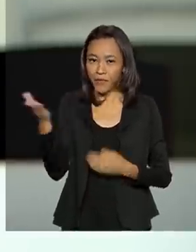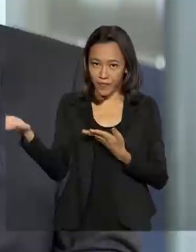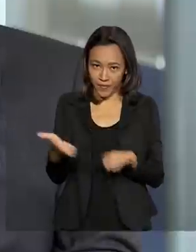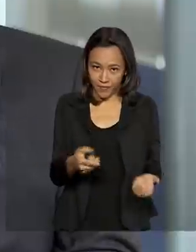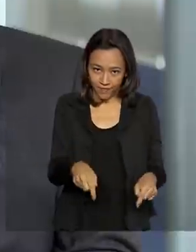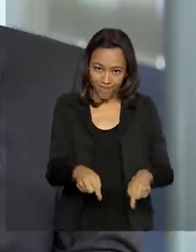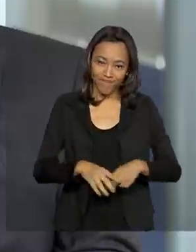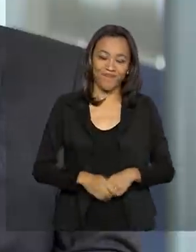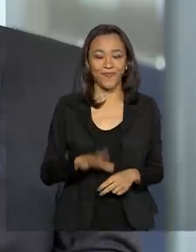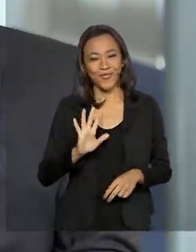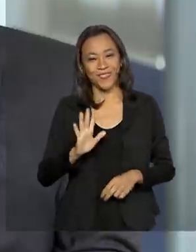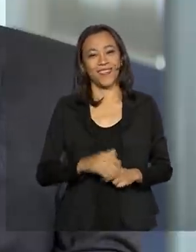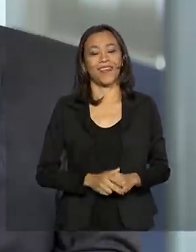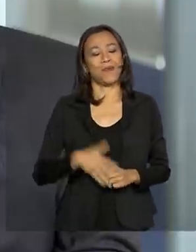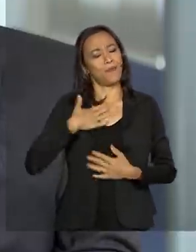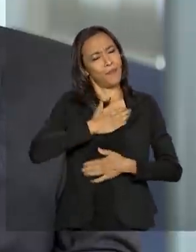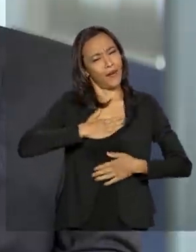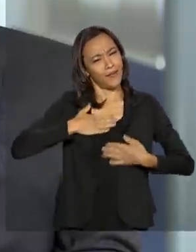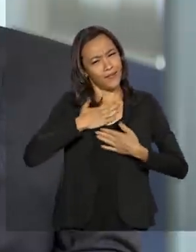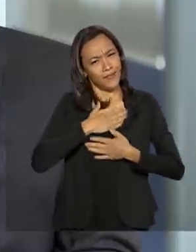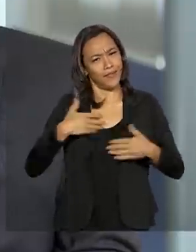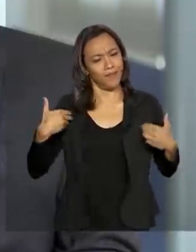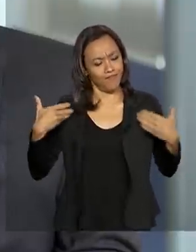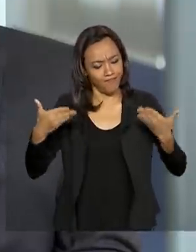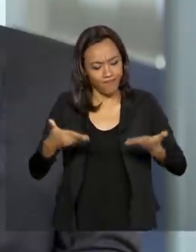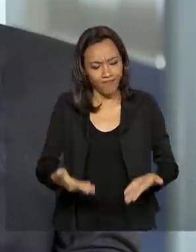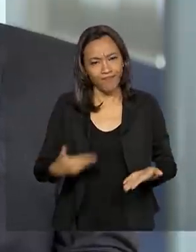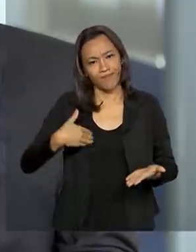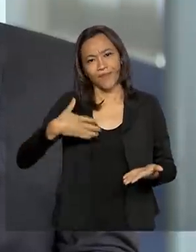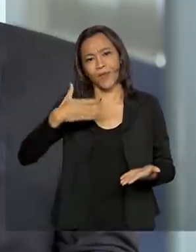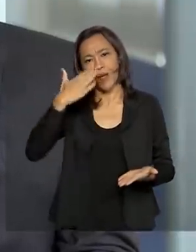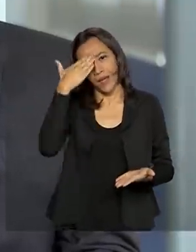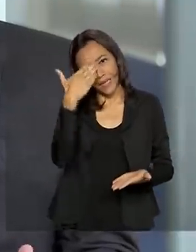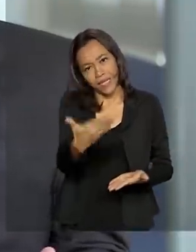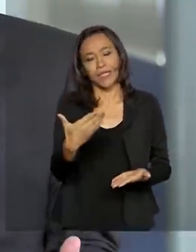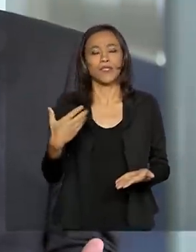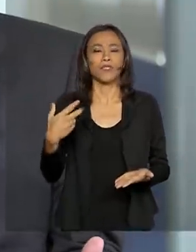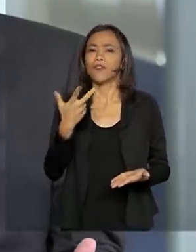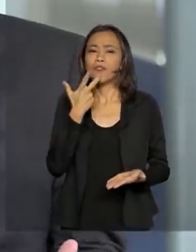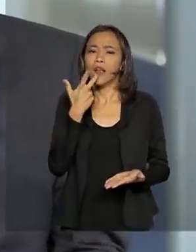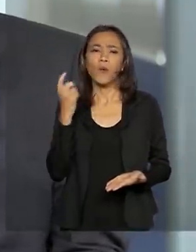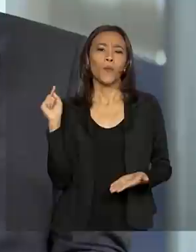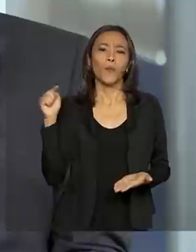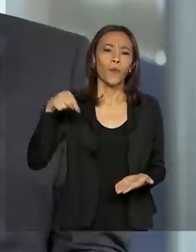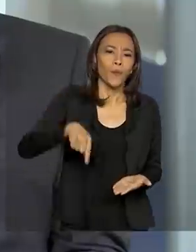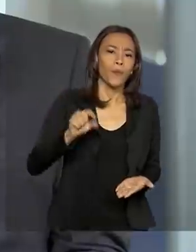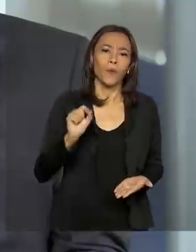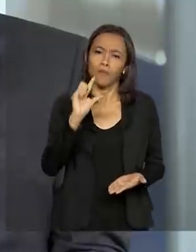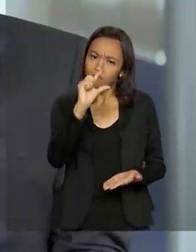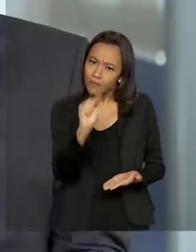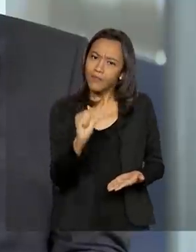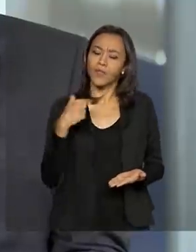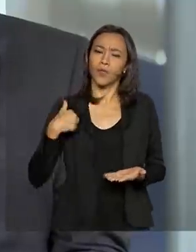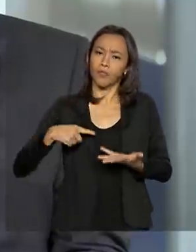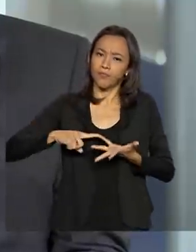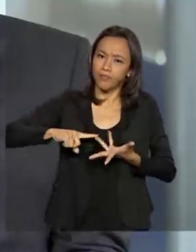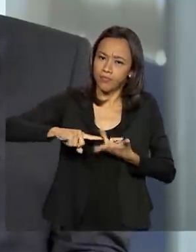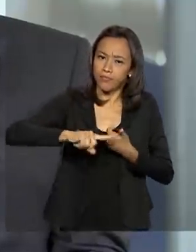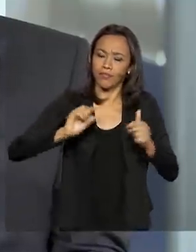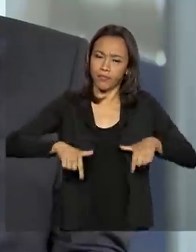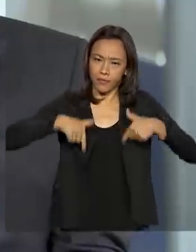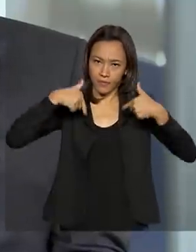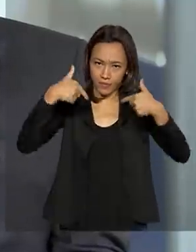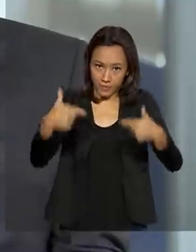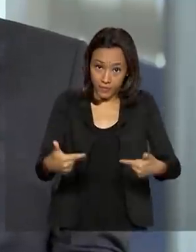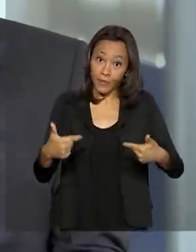Pauta. Olá, o prazer é meu. Eu agradeço a oportunidade de vir aqui e falar um pouco sobre as ações do Ministério